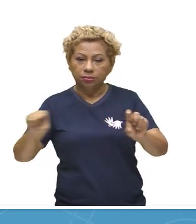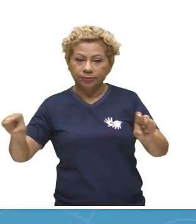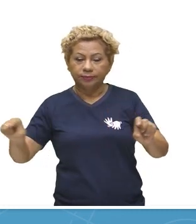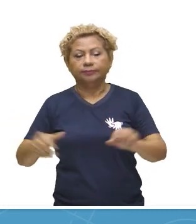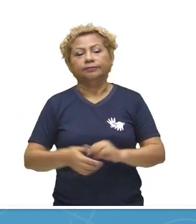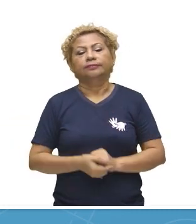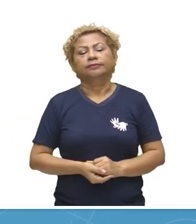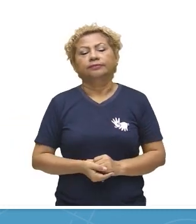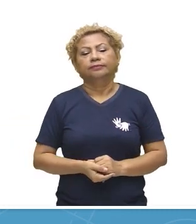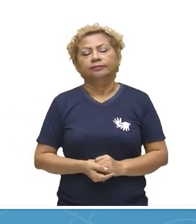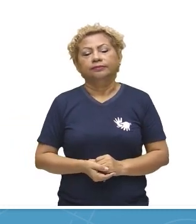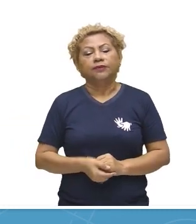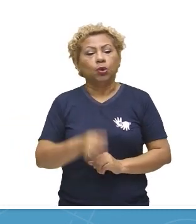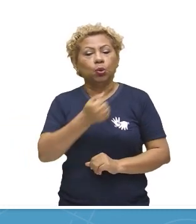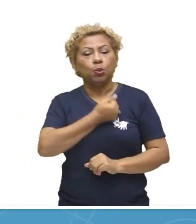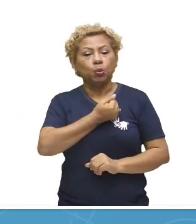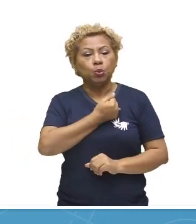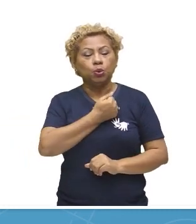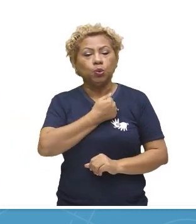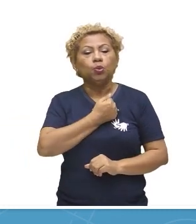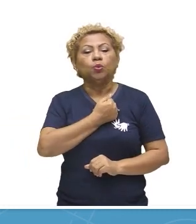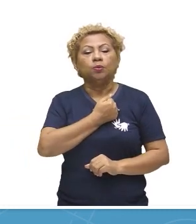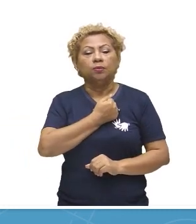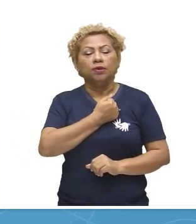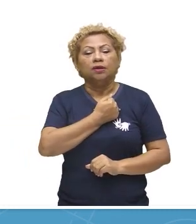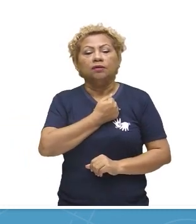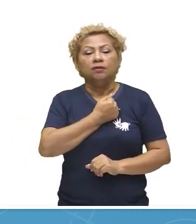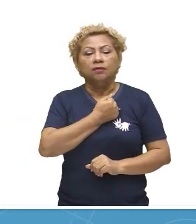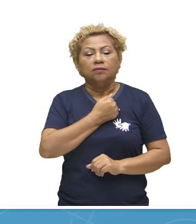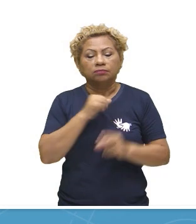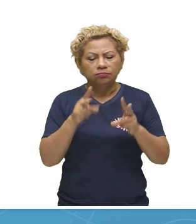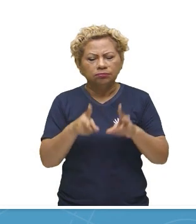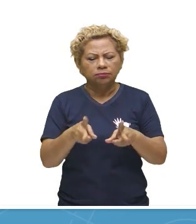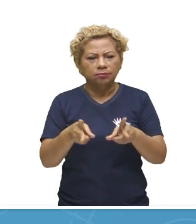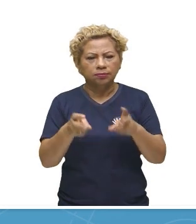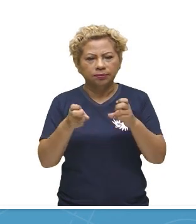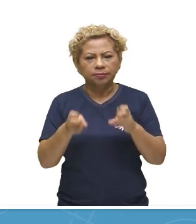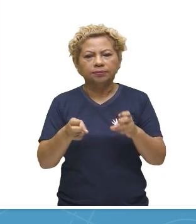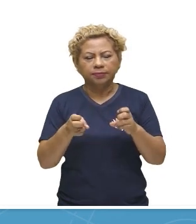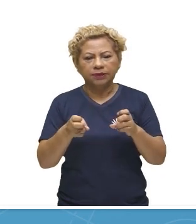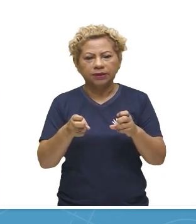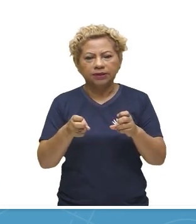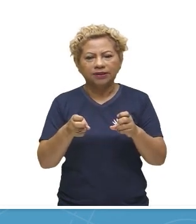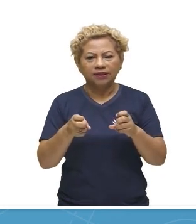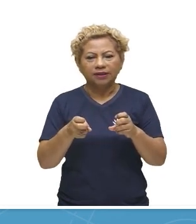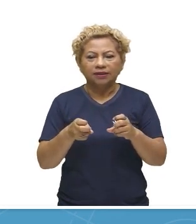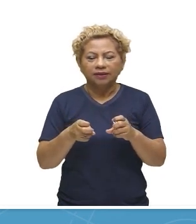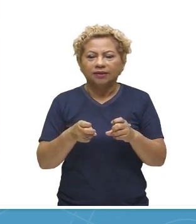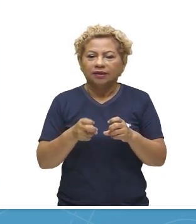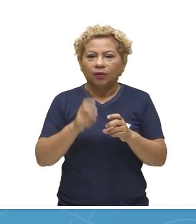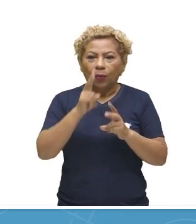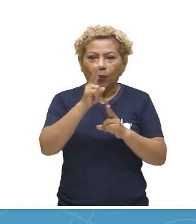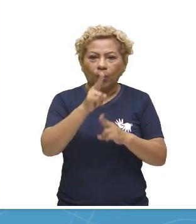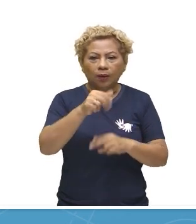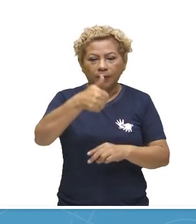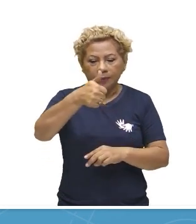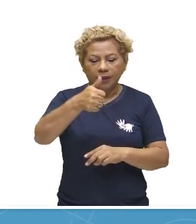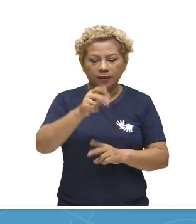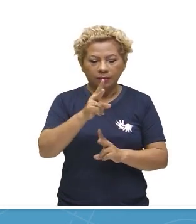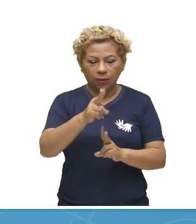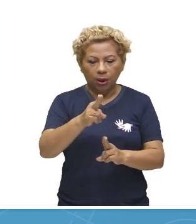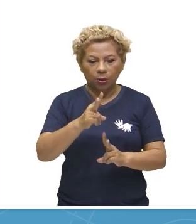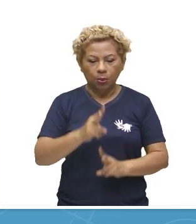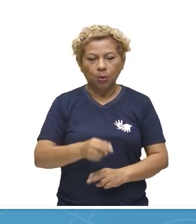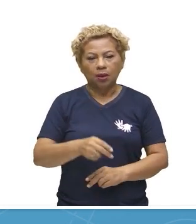E aí você pode verificar que eles voltam a ser os números da primeira linha, né? Então, a